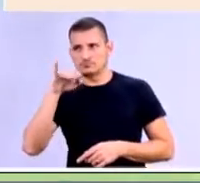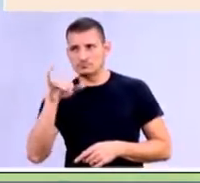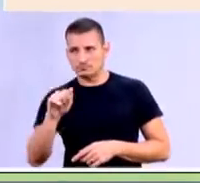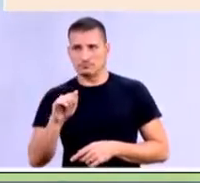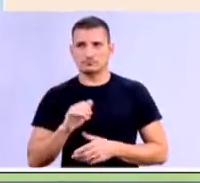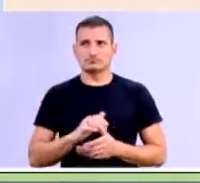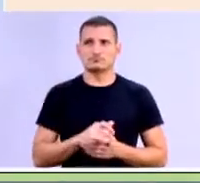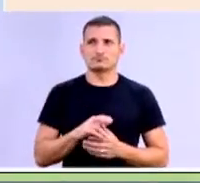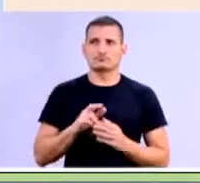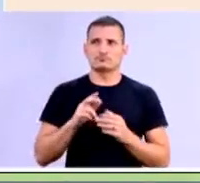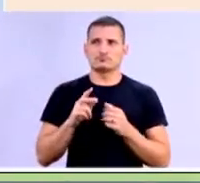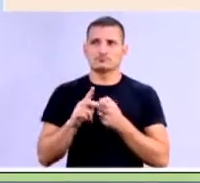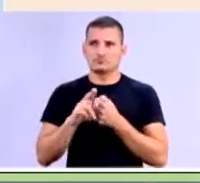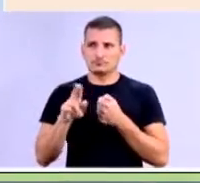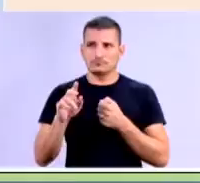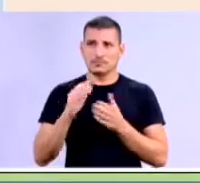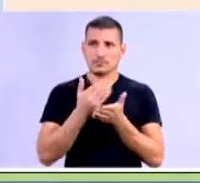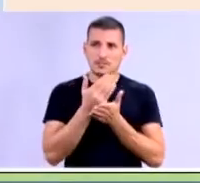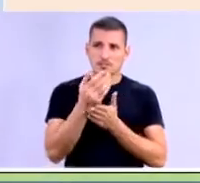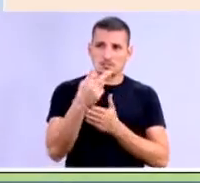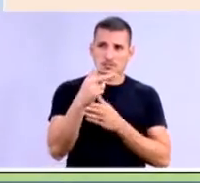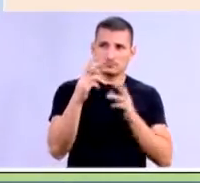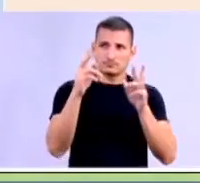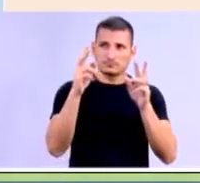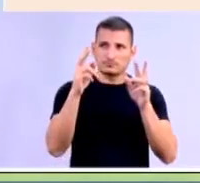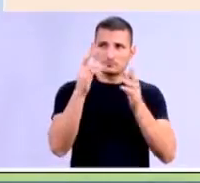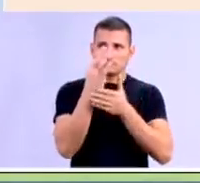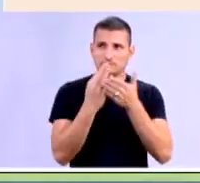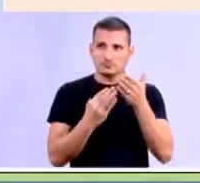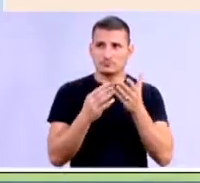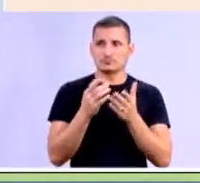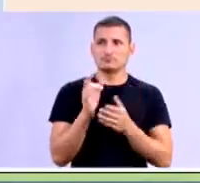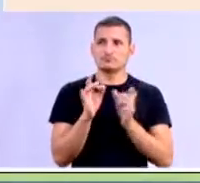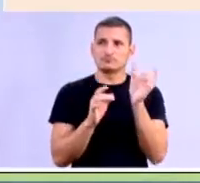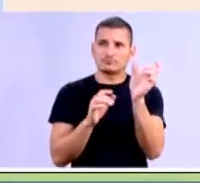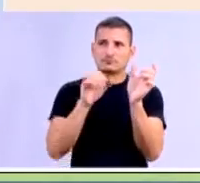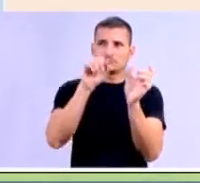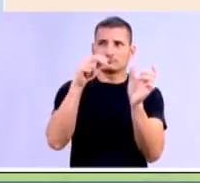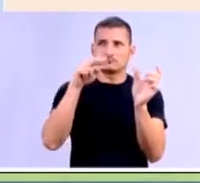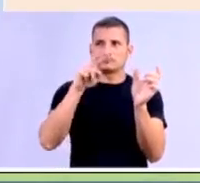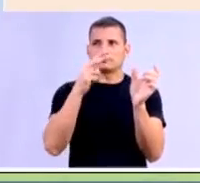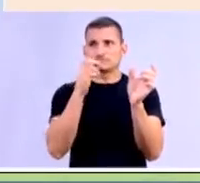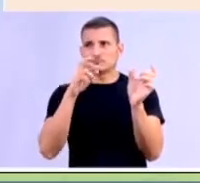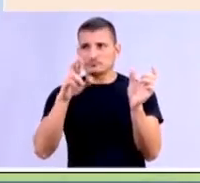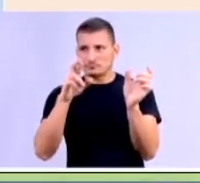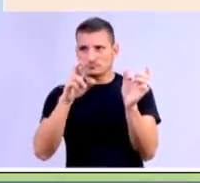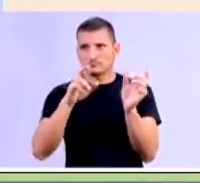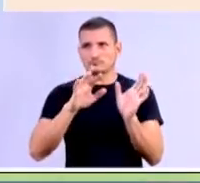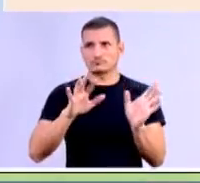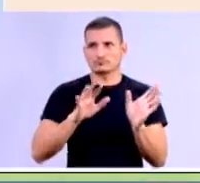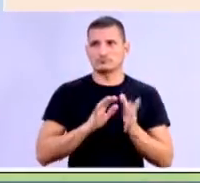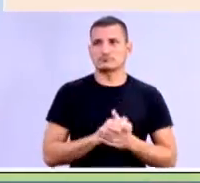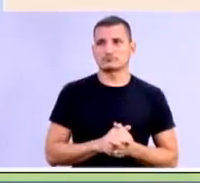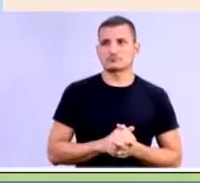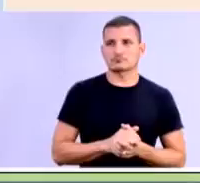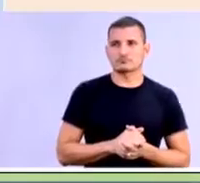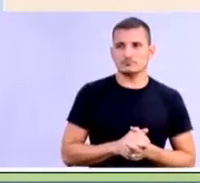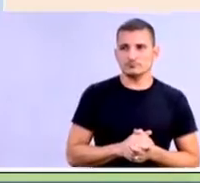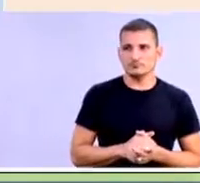mas lá no início do teu texto, basta você dizer Senhor fulano de tal, seguido do